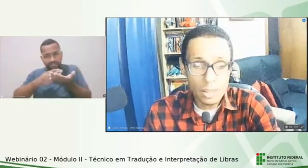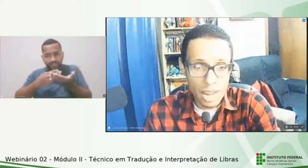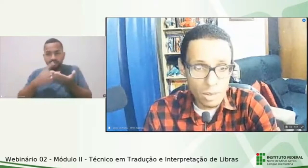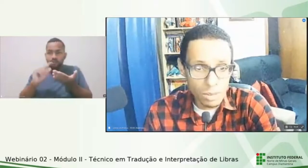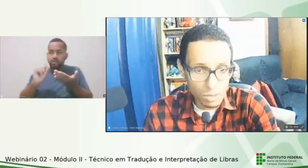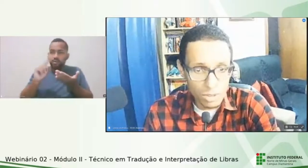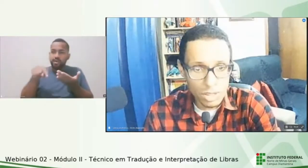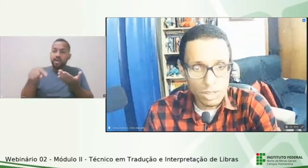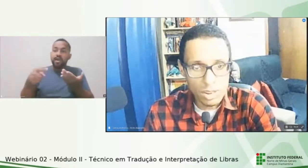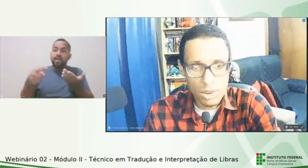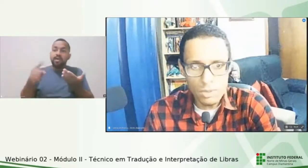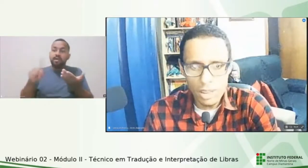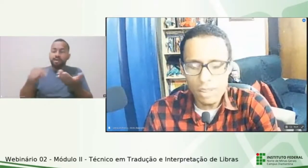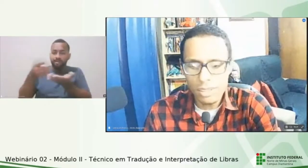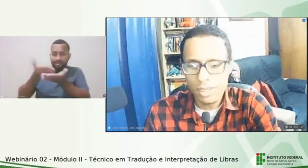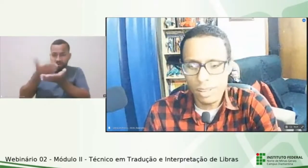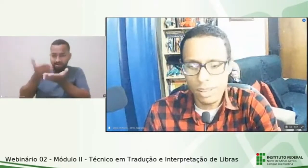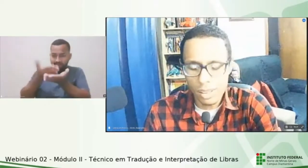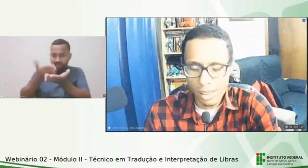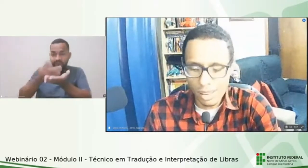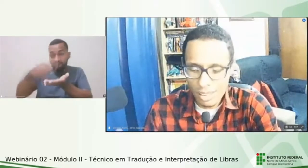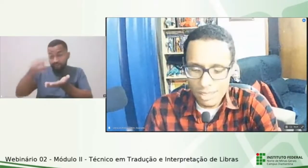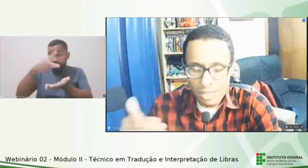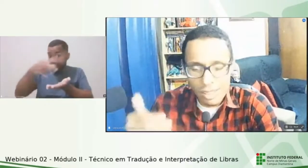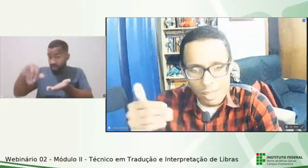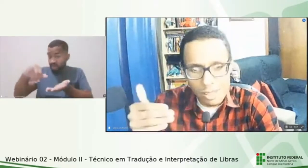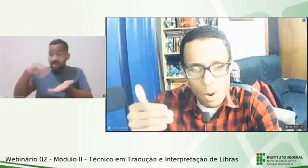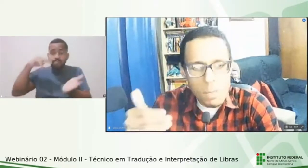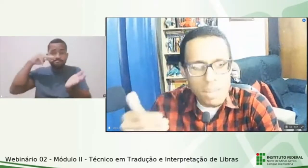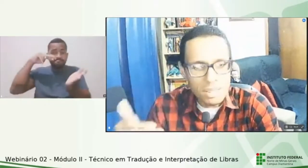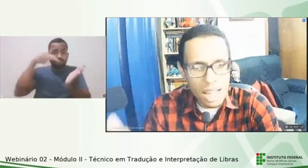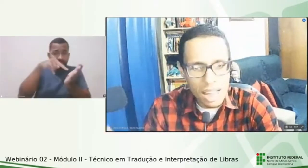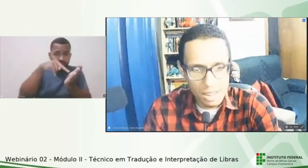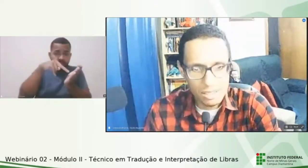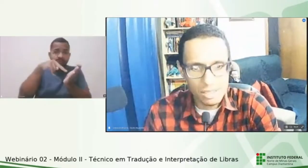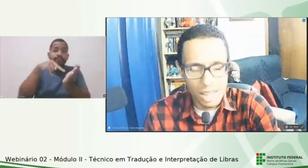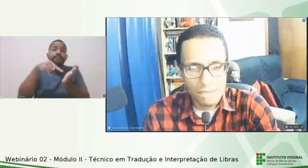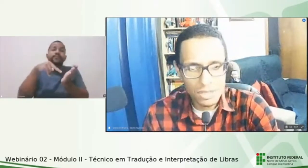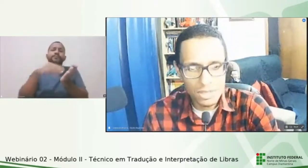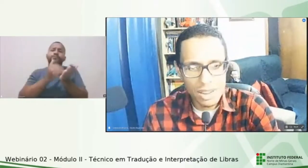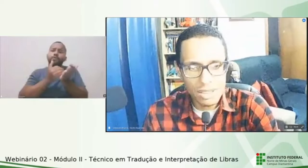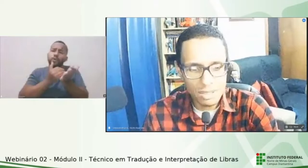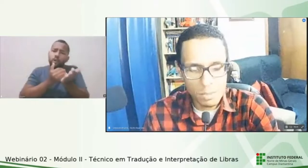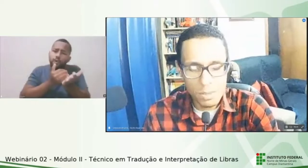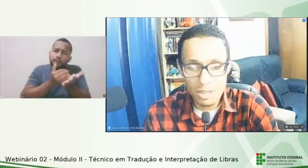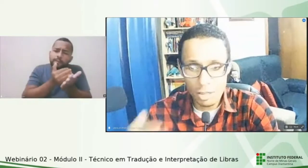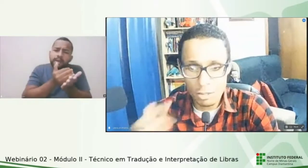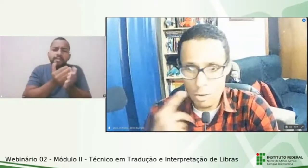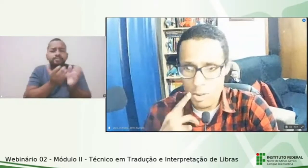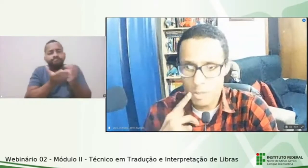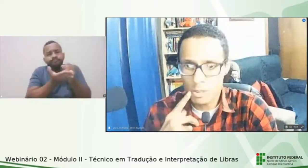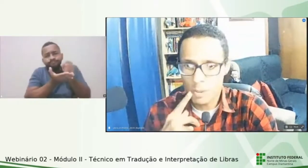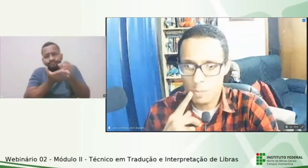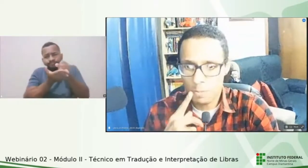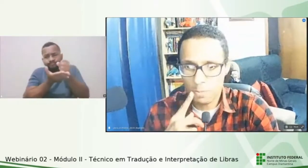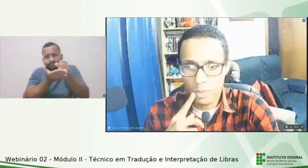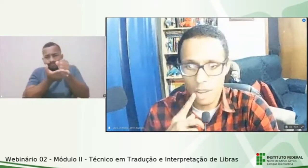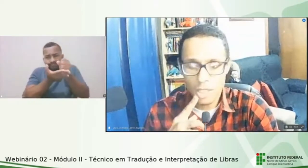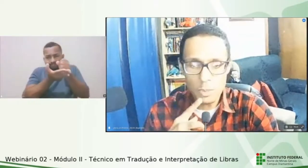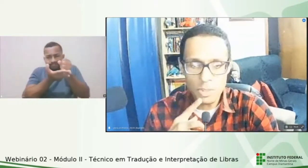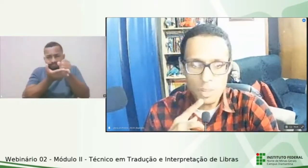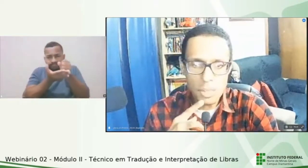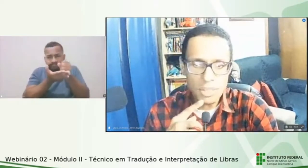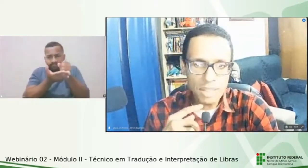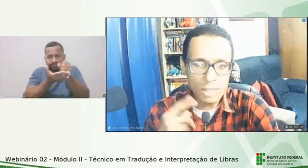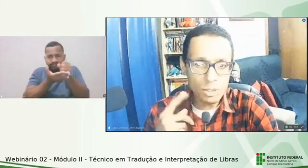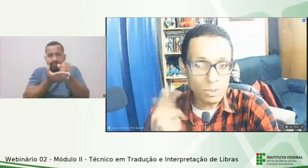o caderno que vocês irão, né? Assim, começar a fazer essas apresentações. A